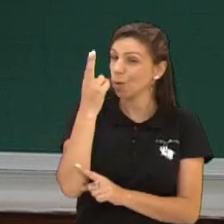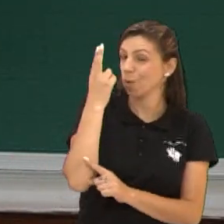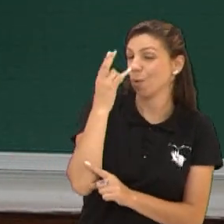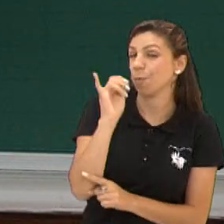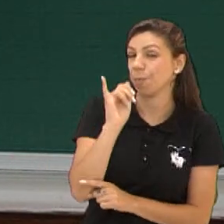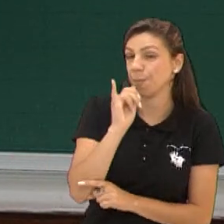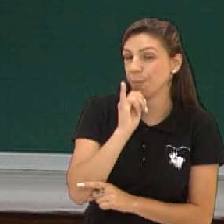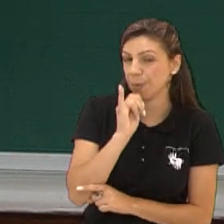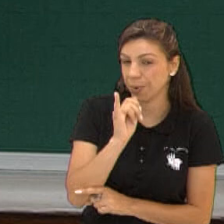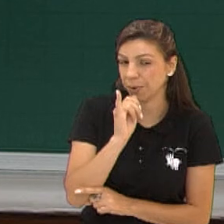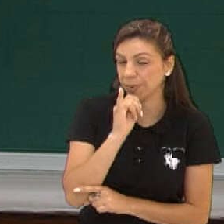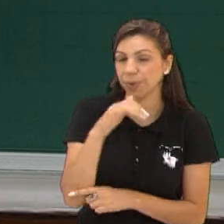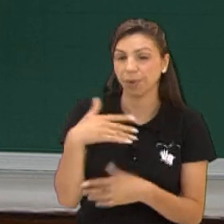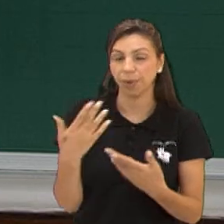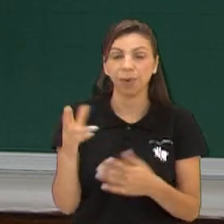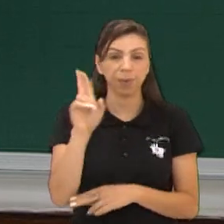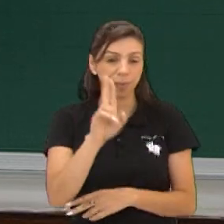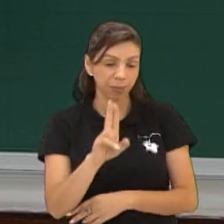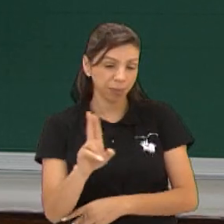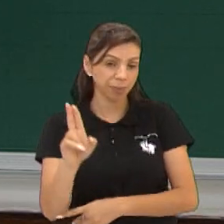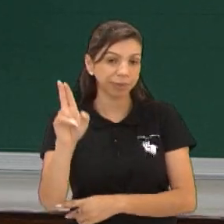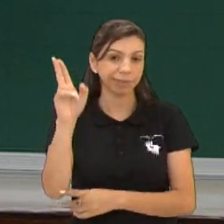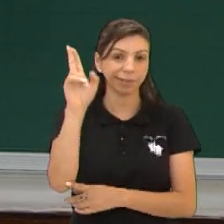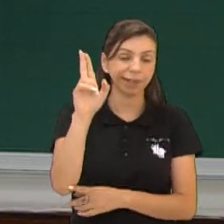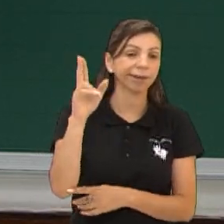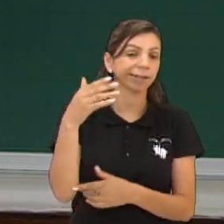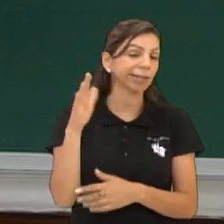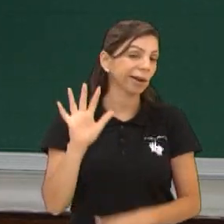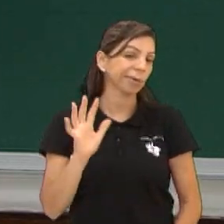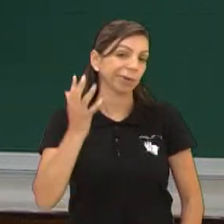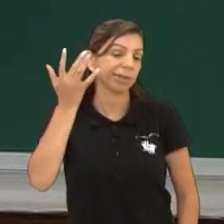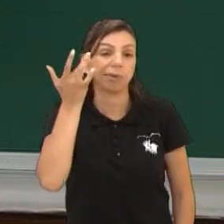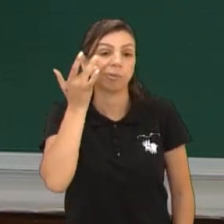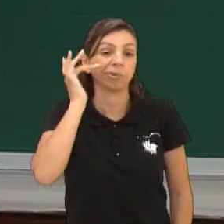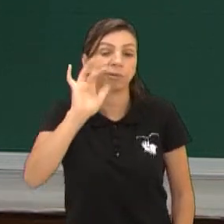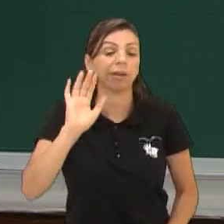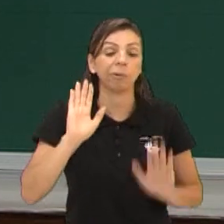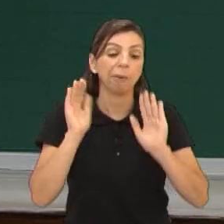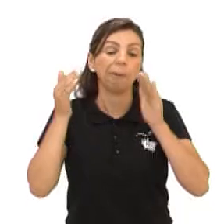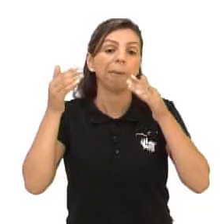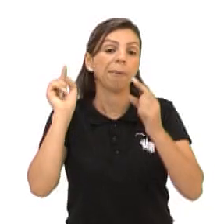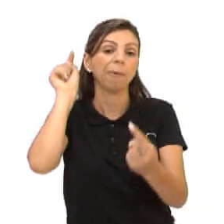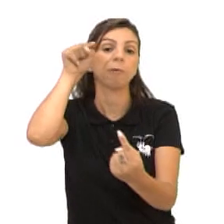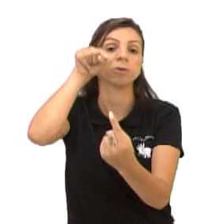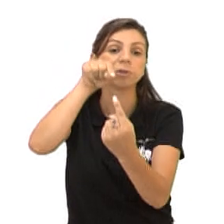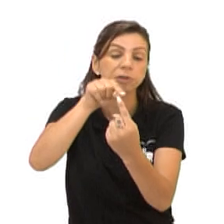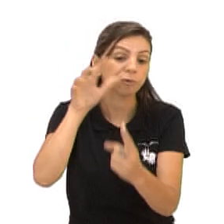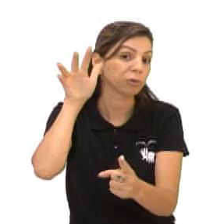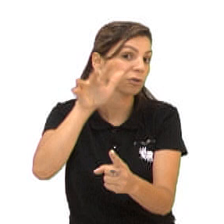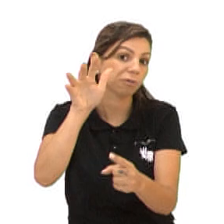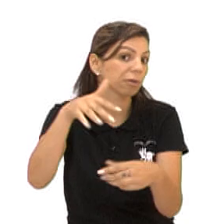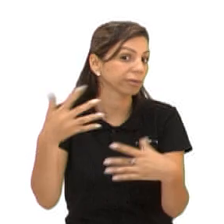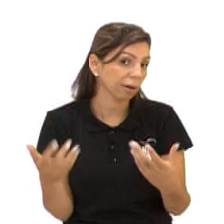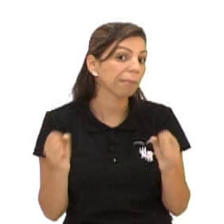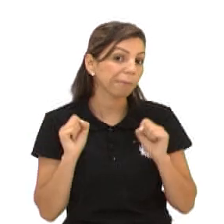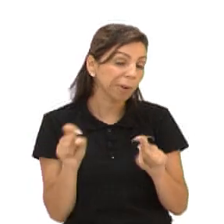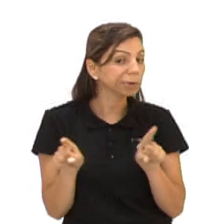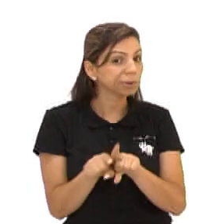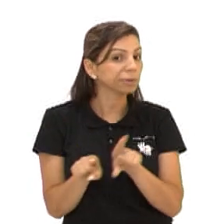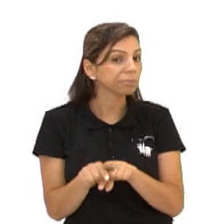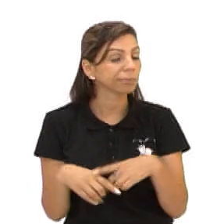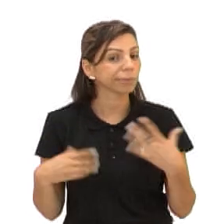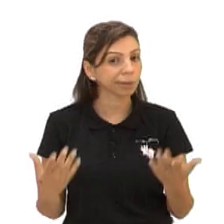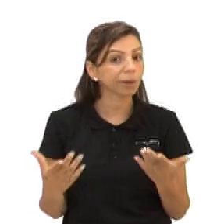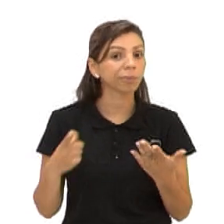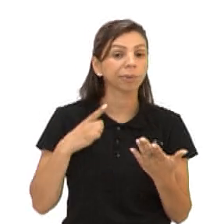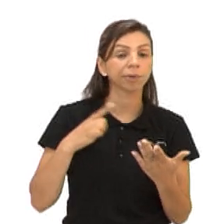também né fazer uma falácia acontecer sem ter a intenção mas a falácia é